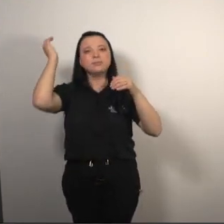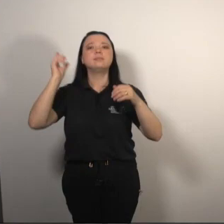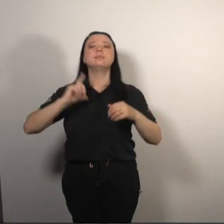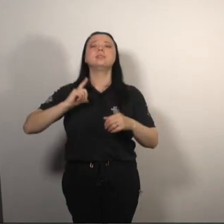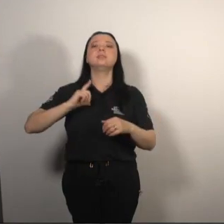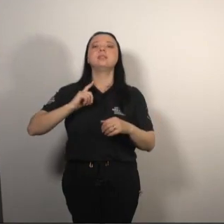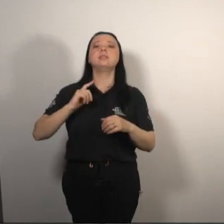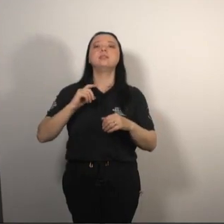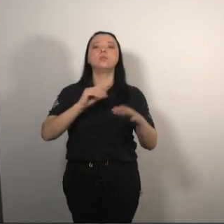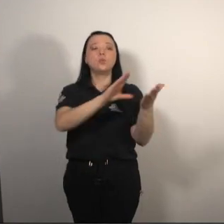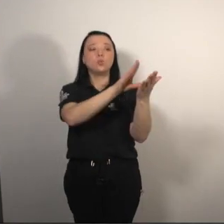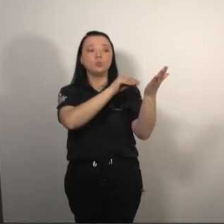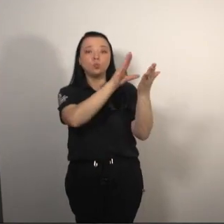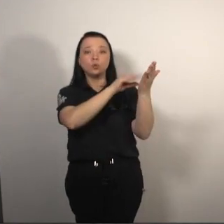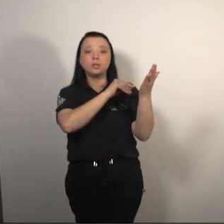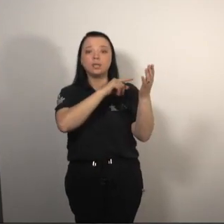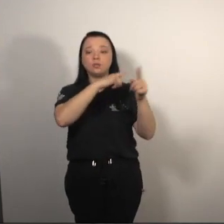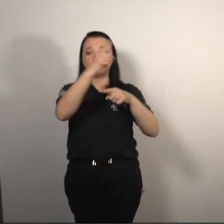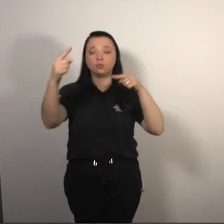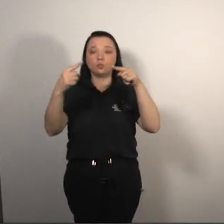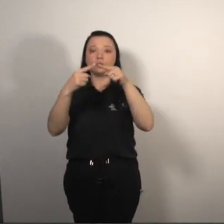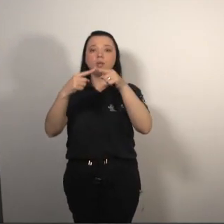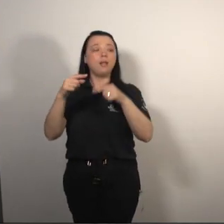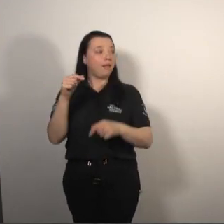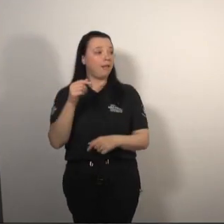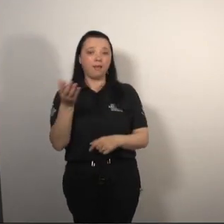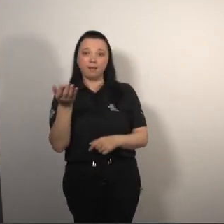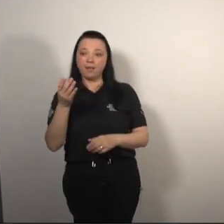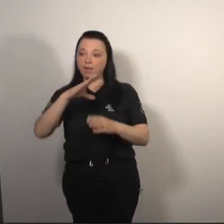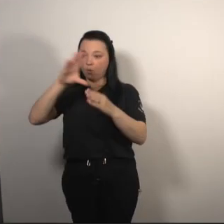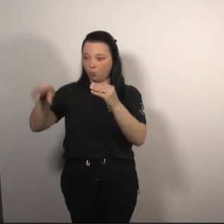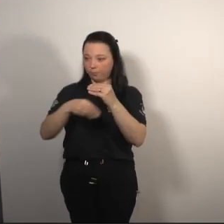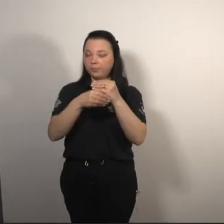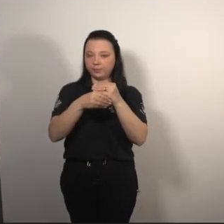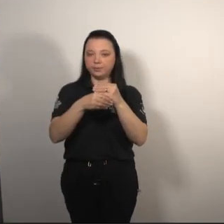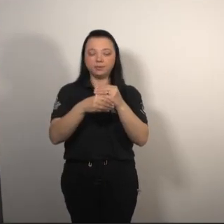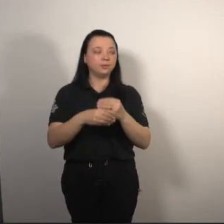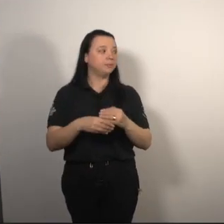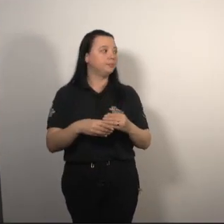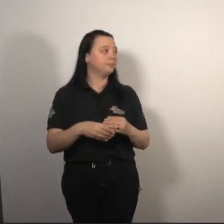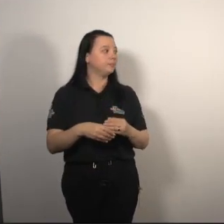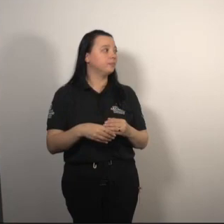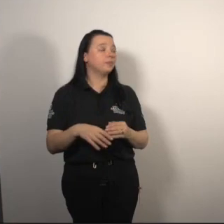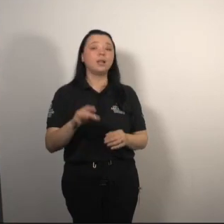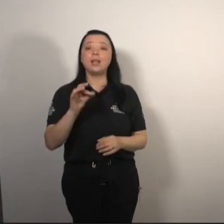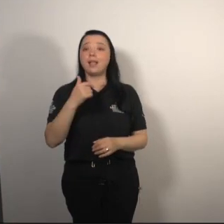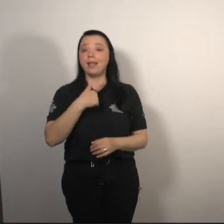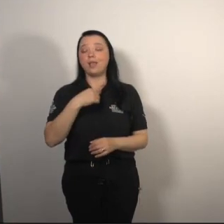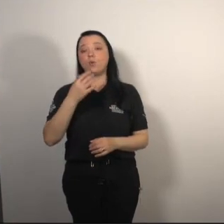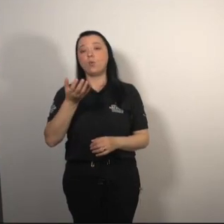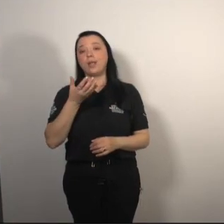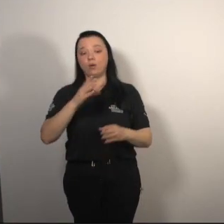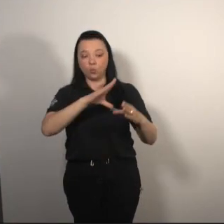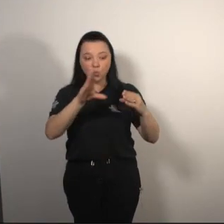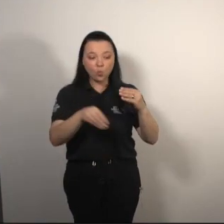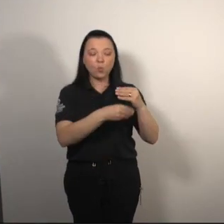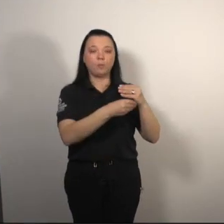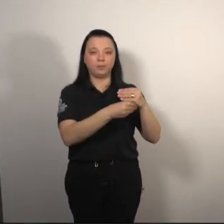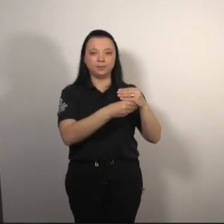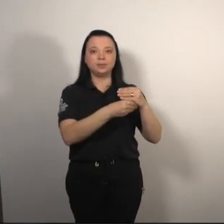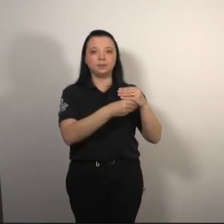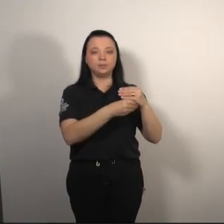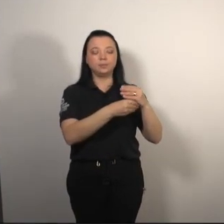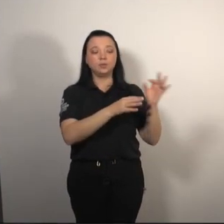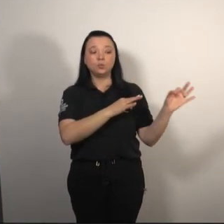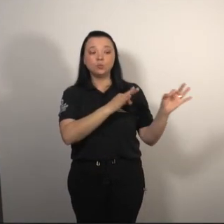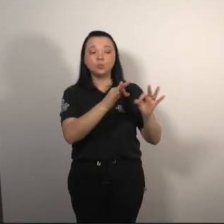número acima do plano de metas. Quer complementar alguma coisa? Tá? Na verdade, secretário, eu só queria pontuar sobre esse cronograma: